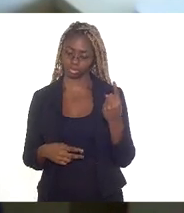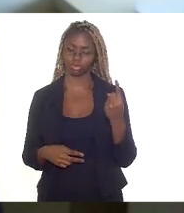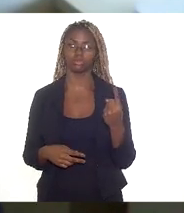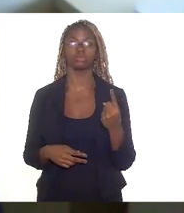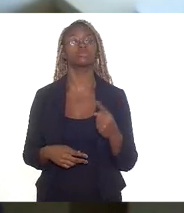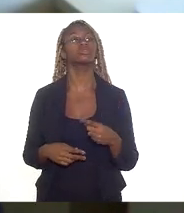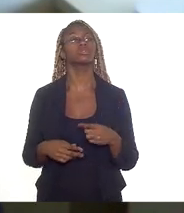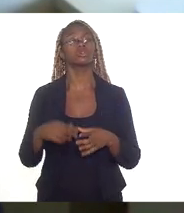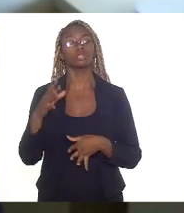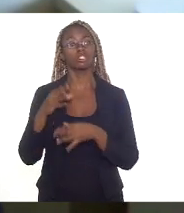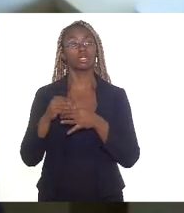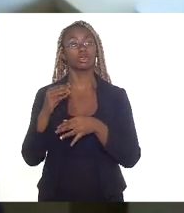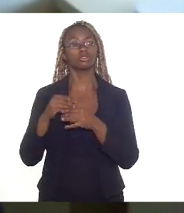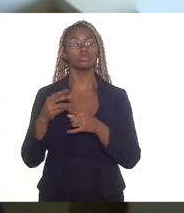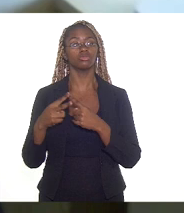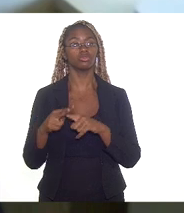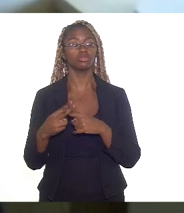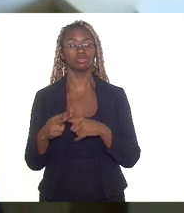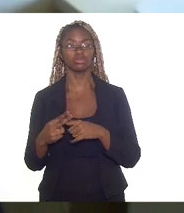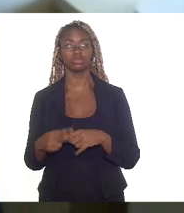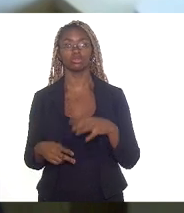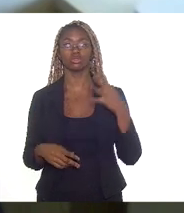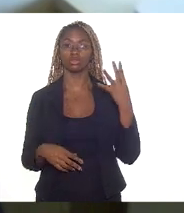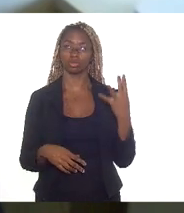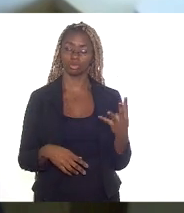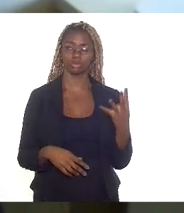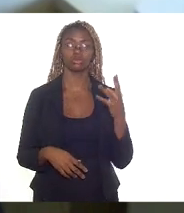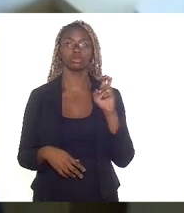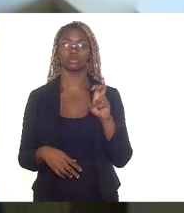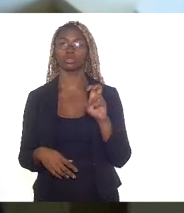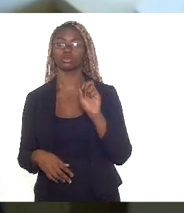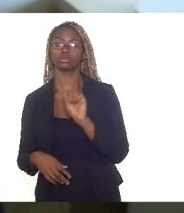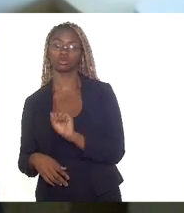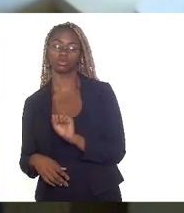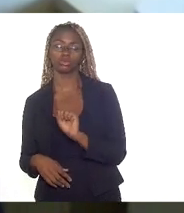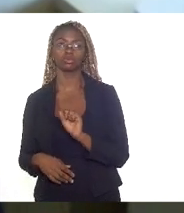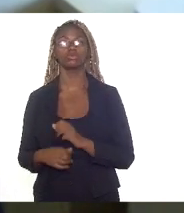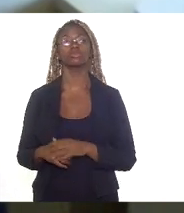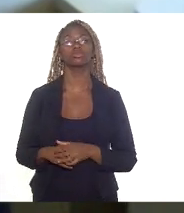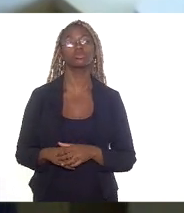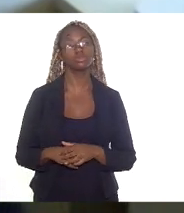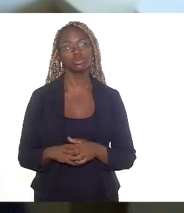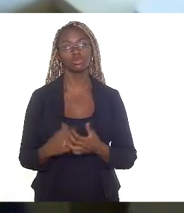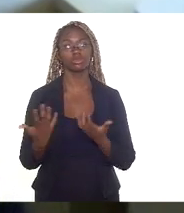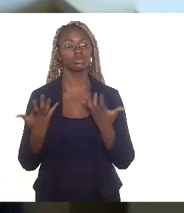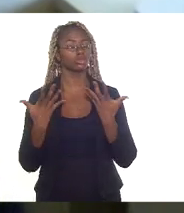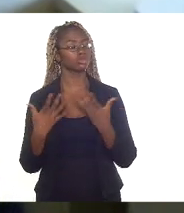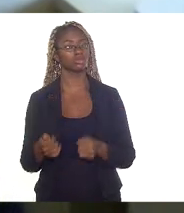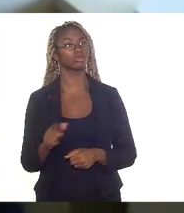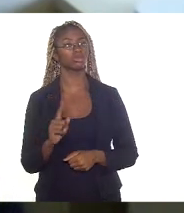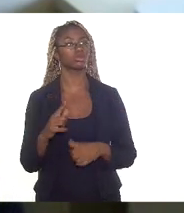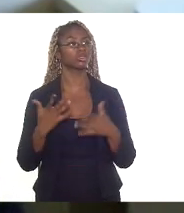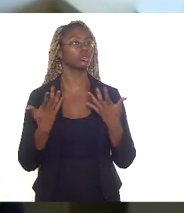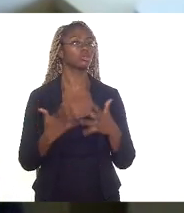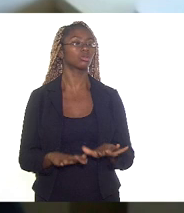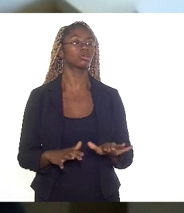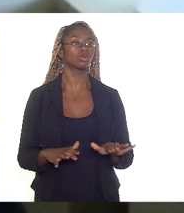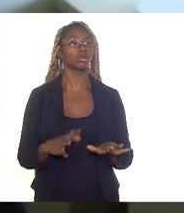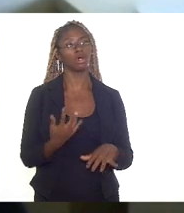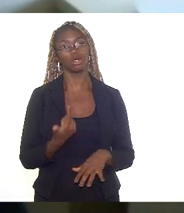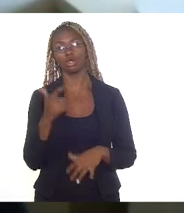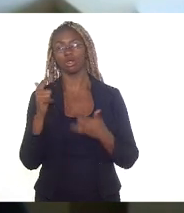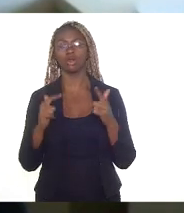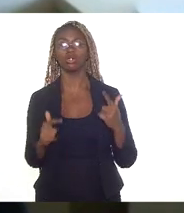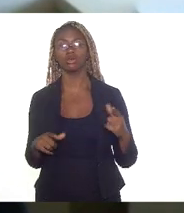subemenda aglutinativa às emendas 4, 5 e 8, contrário às demais emendas, concluindo